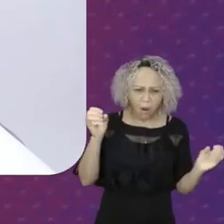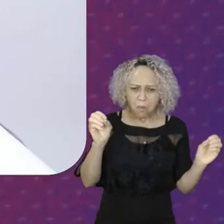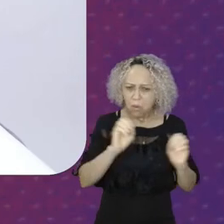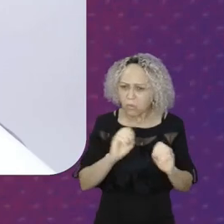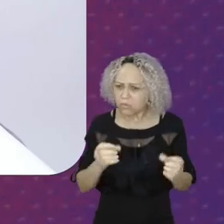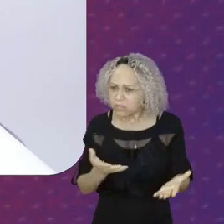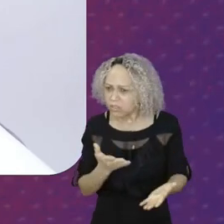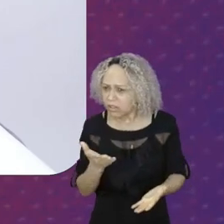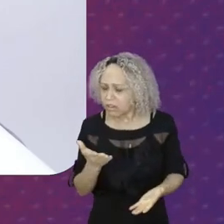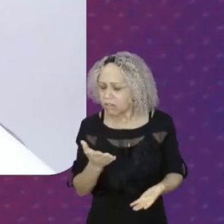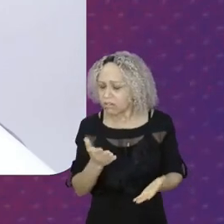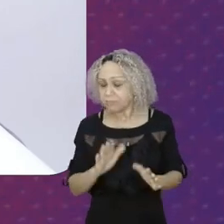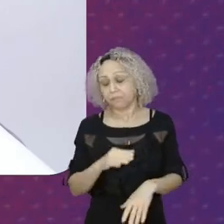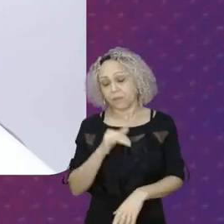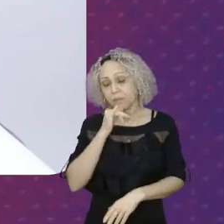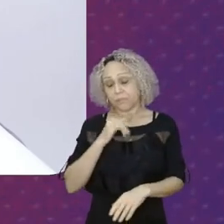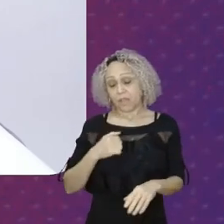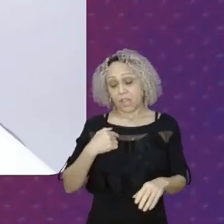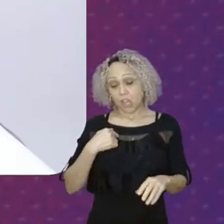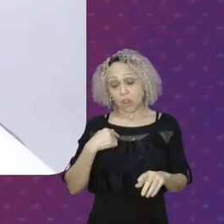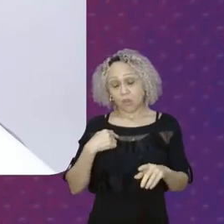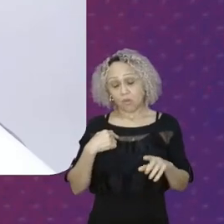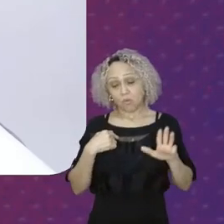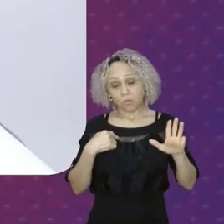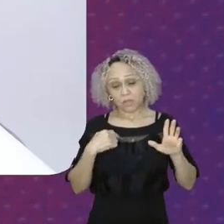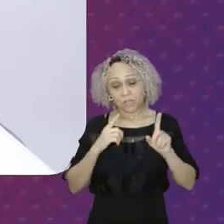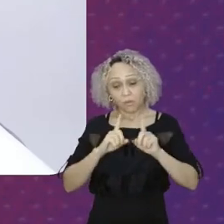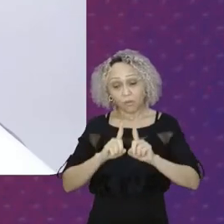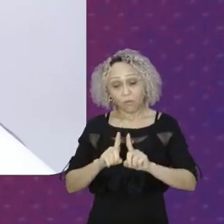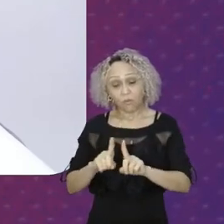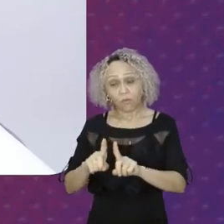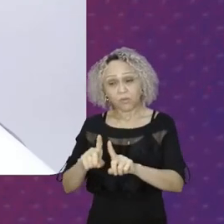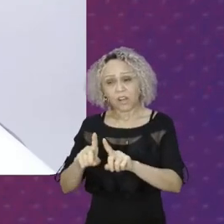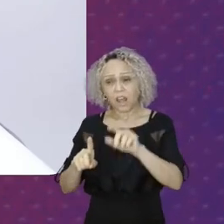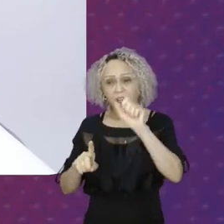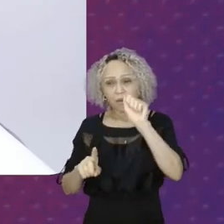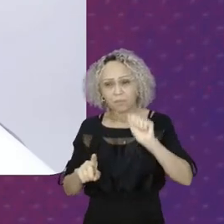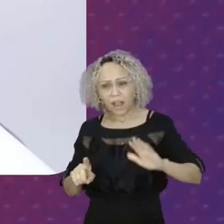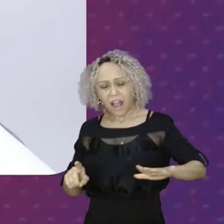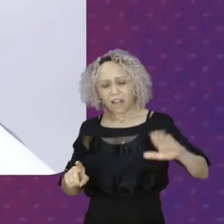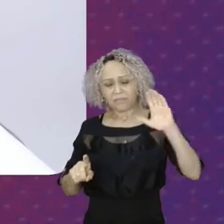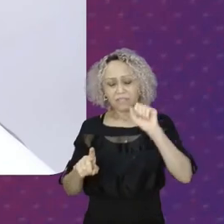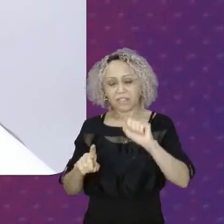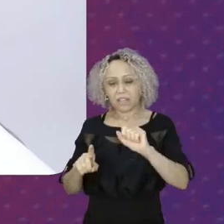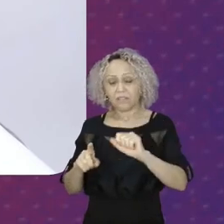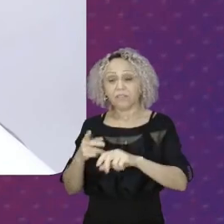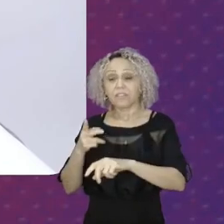Escravidão. E o que é o Museu da Escravidão? Lá era uma igreja,